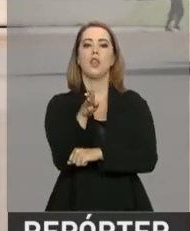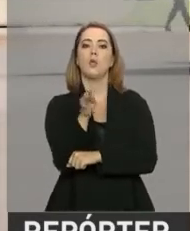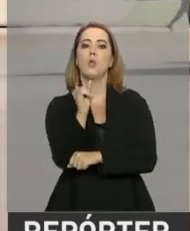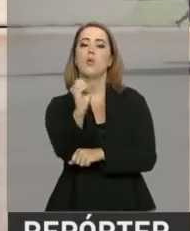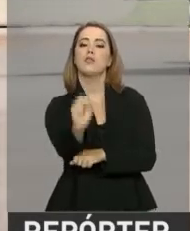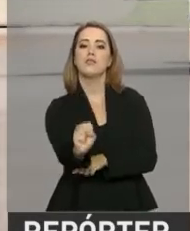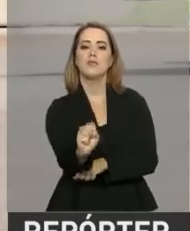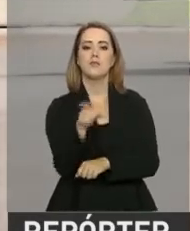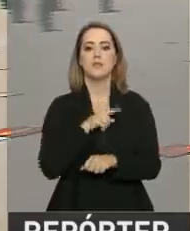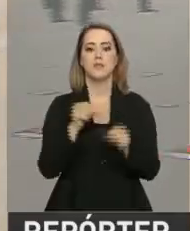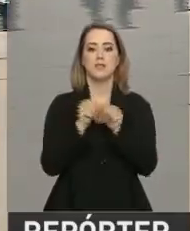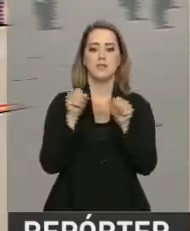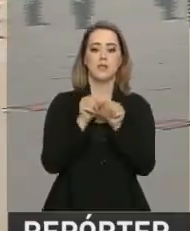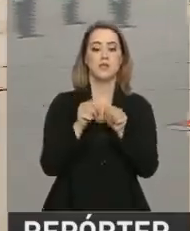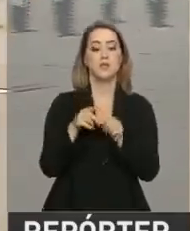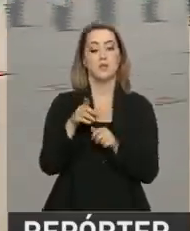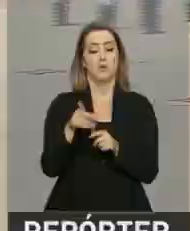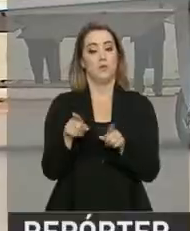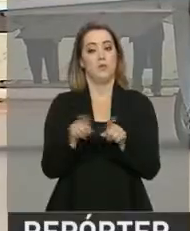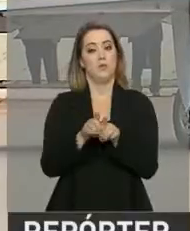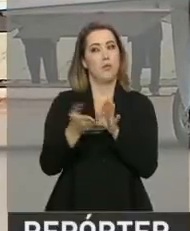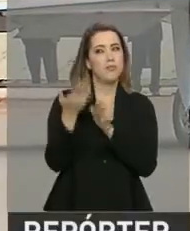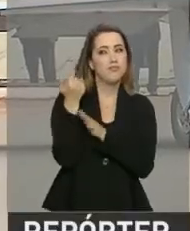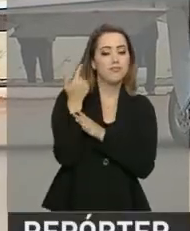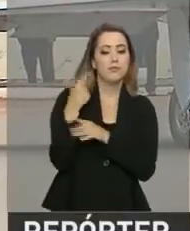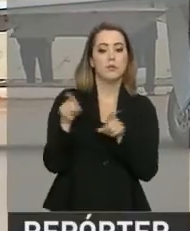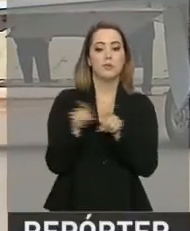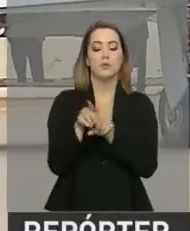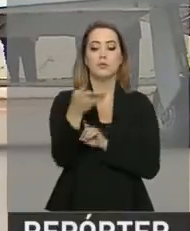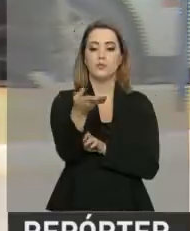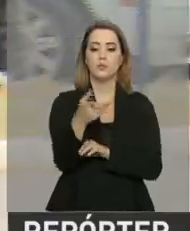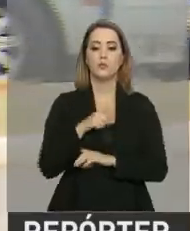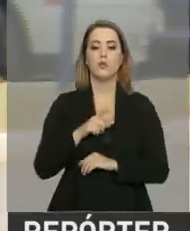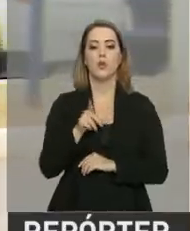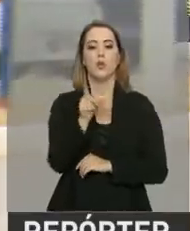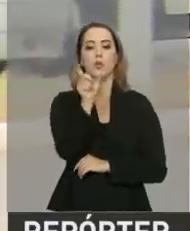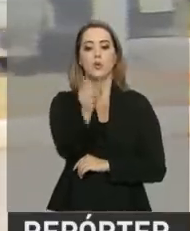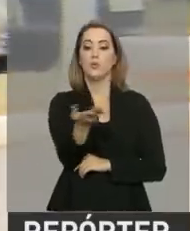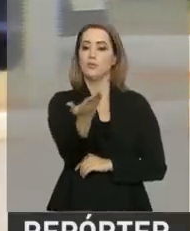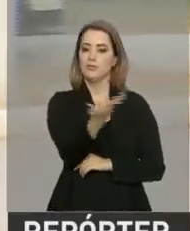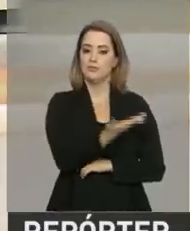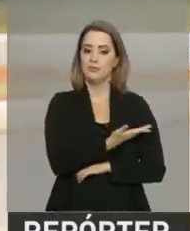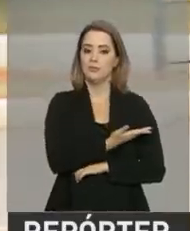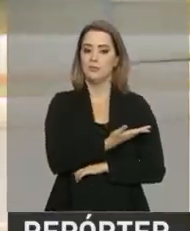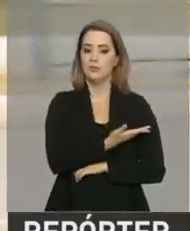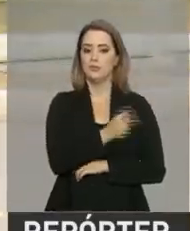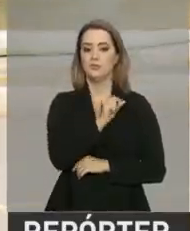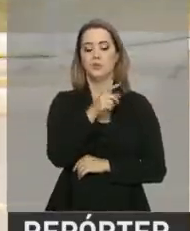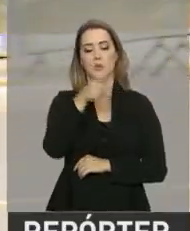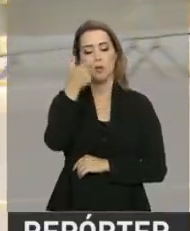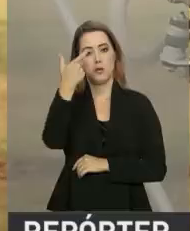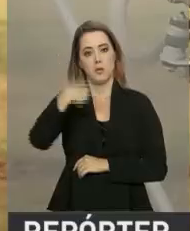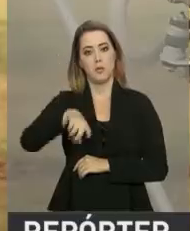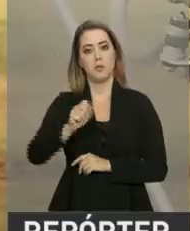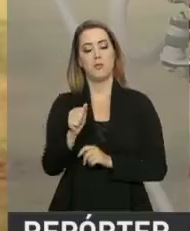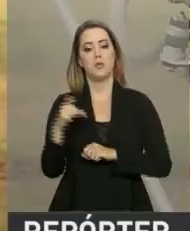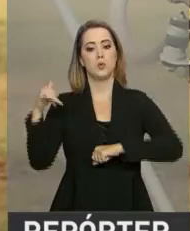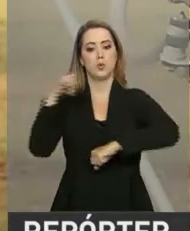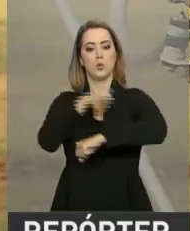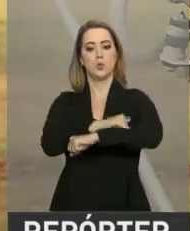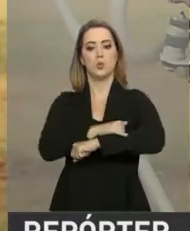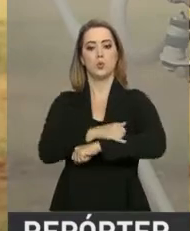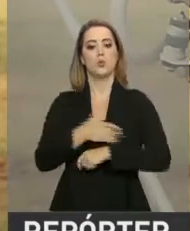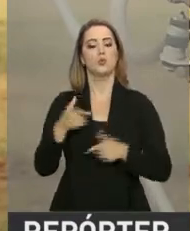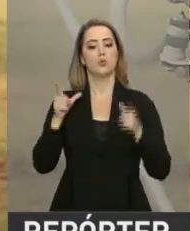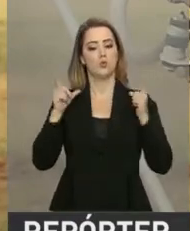brasileiro santos dumont e na solenidade o pai da aviação foi interpretado pelo coronel aviador francisco garçons um feito